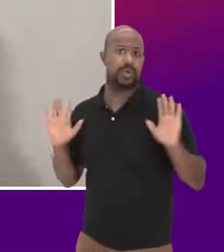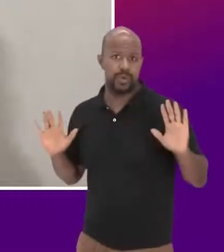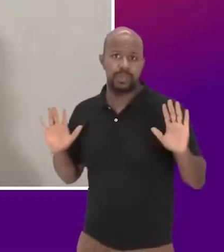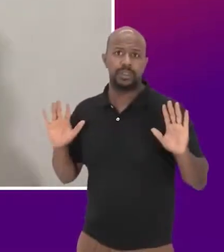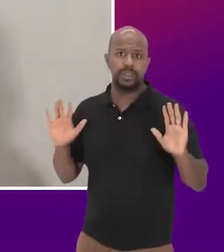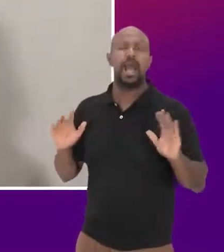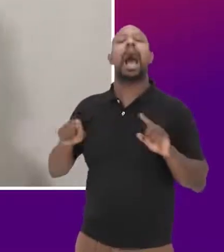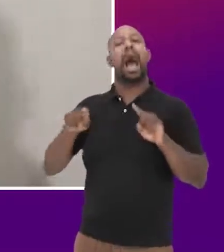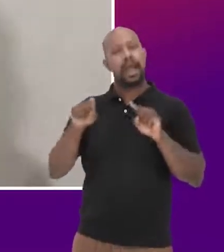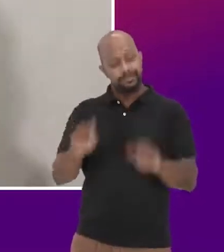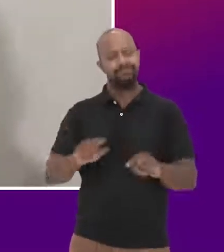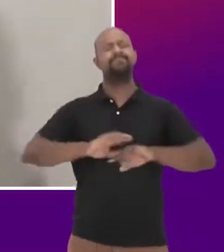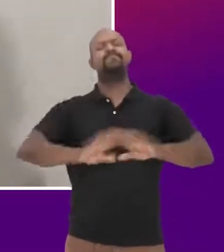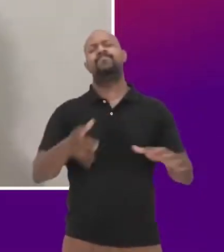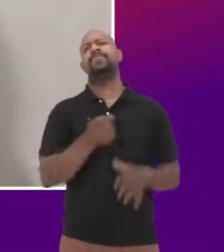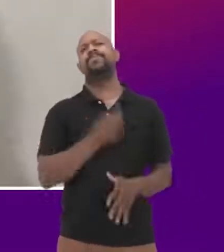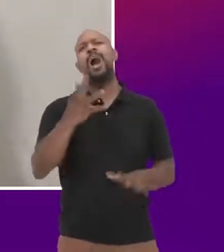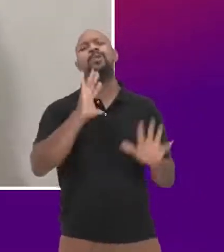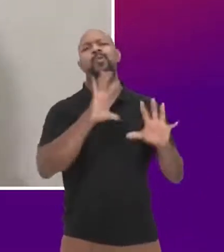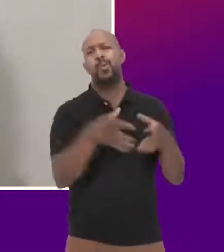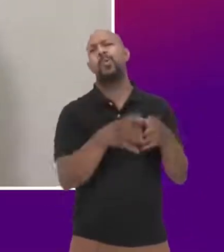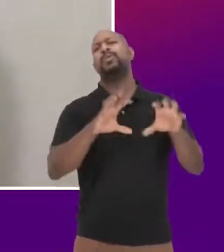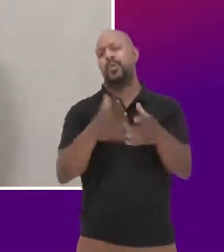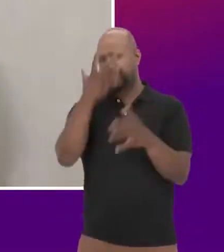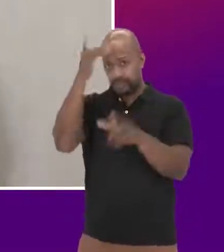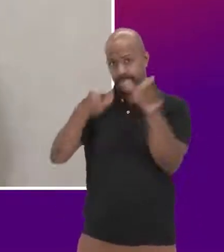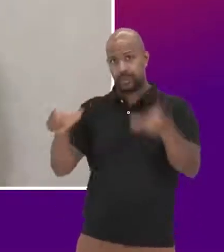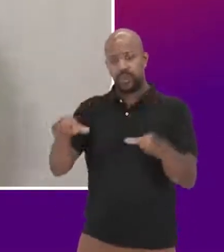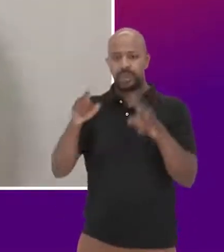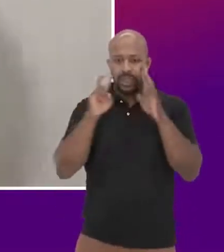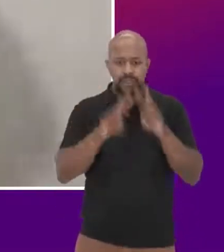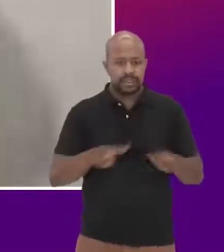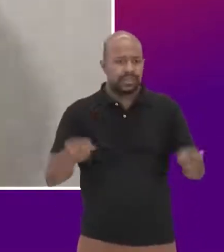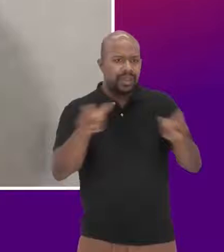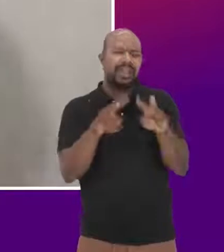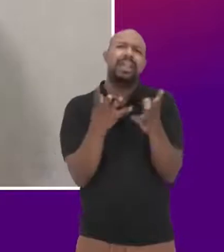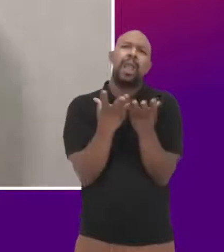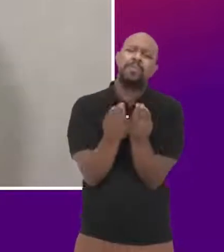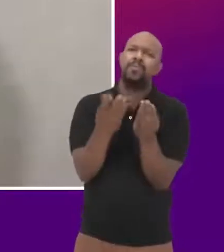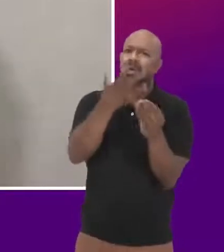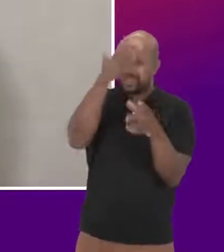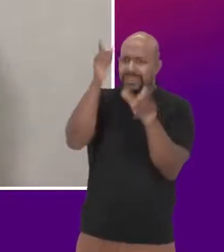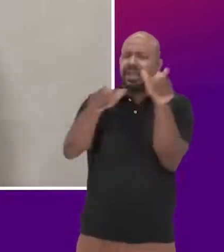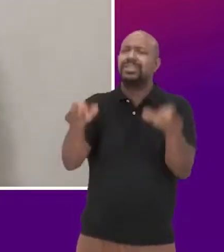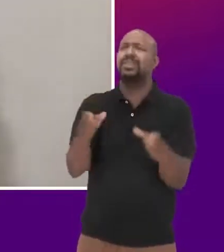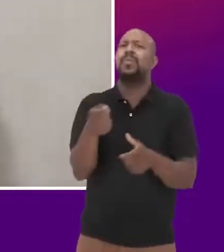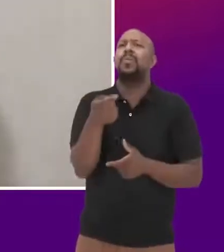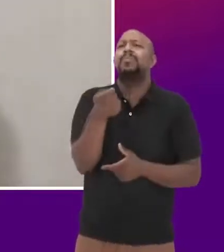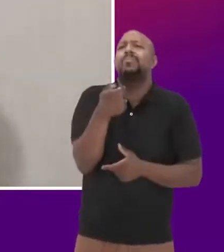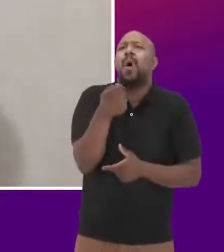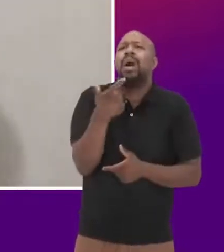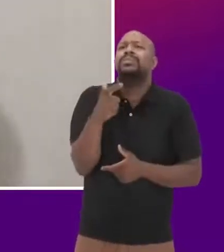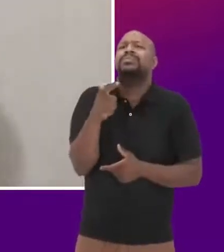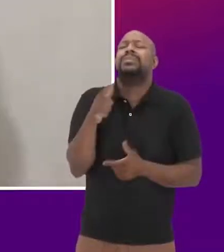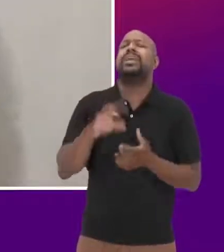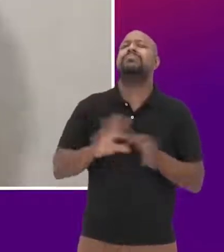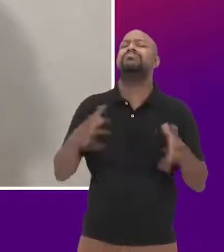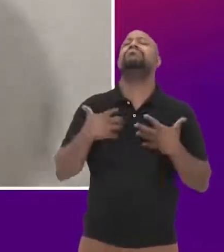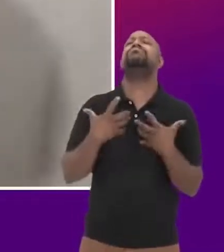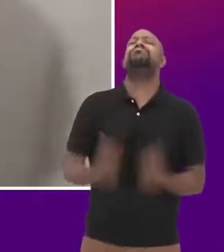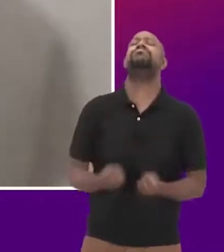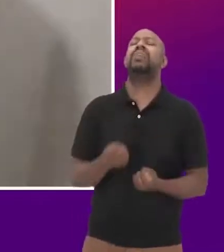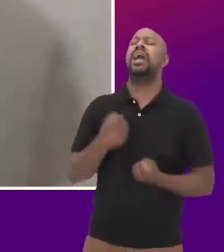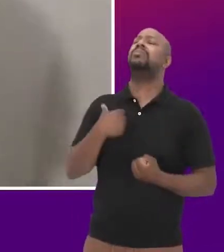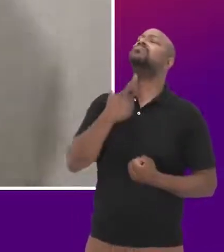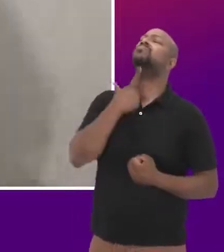pessoas. E aí isso em vários grupos de pessoas. E o que a gente vê é que tem muita gente com pouca disposição, ou